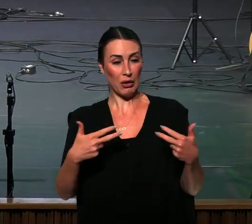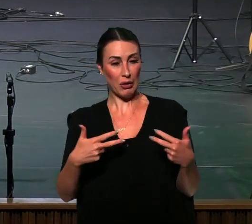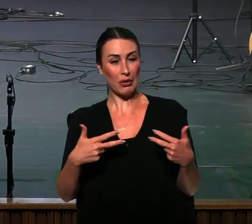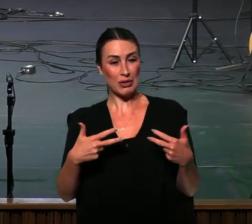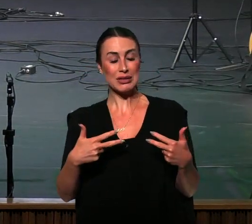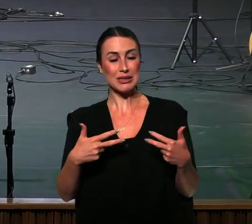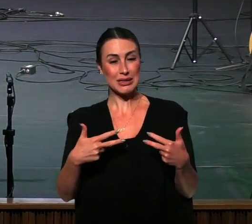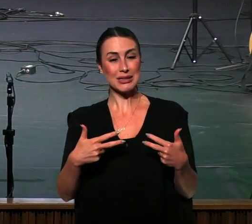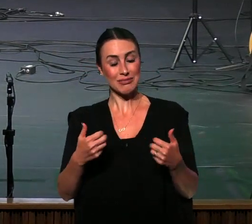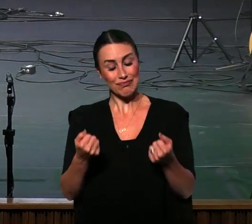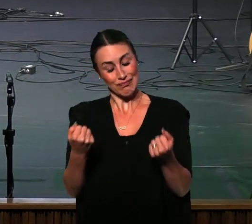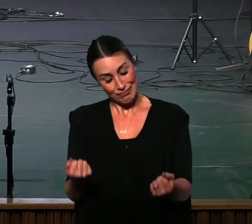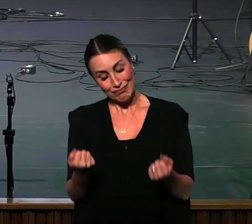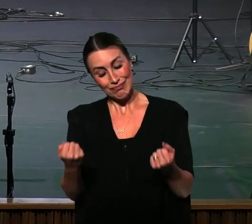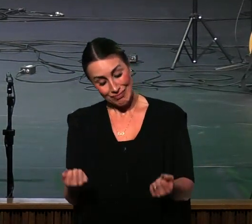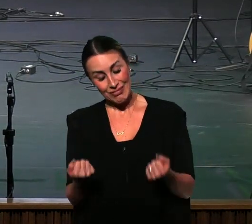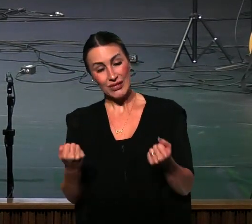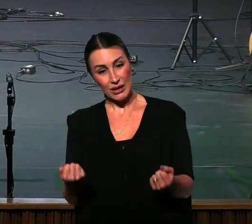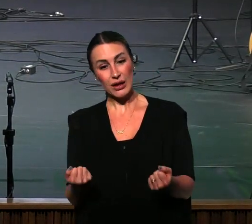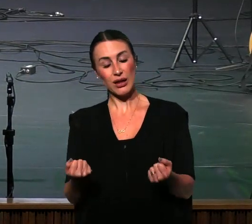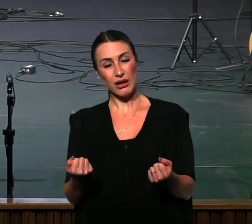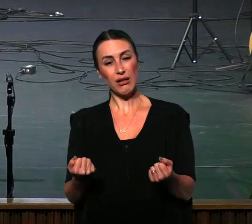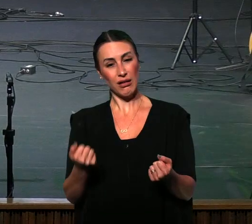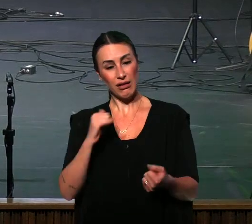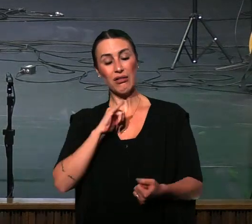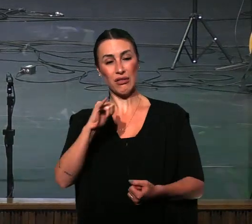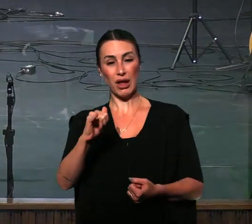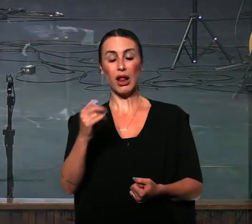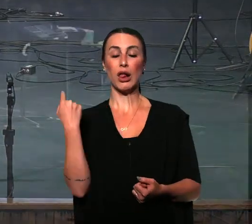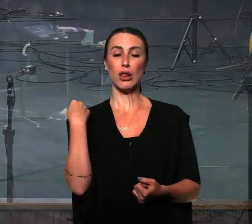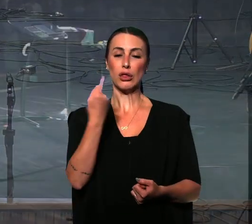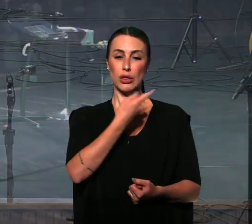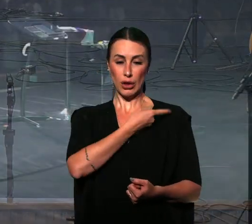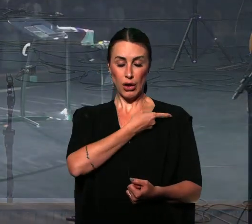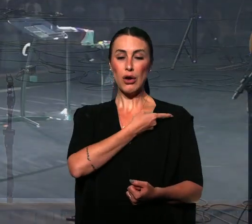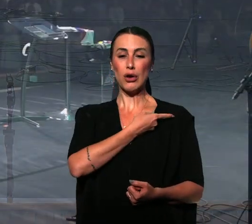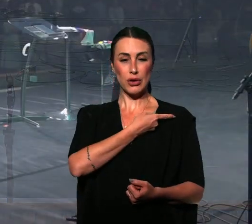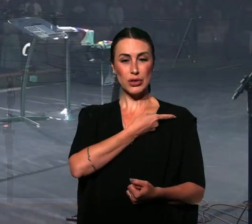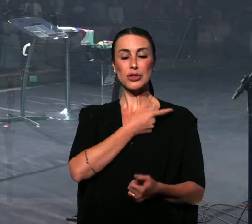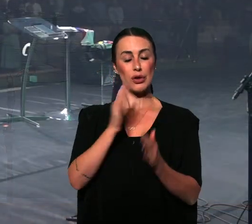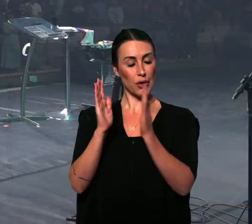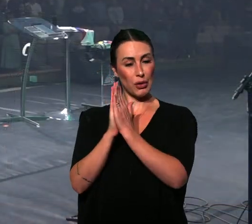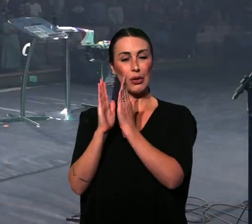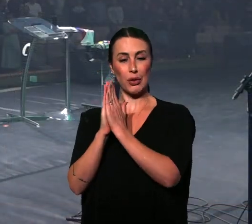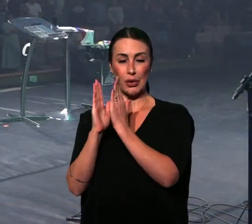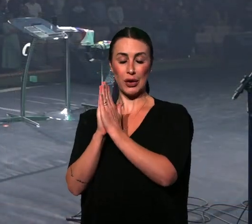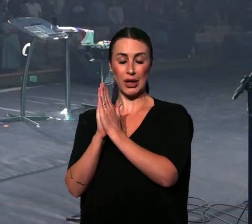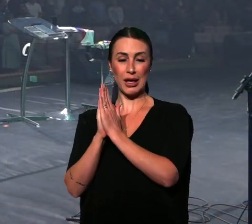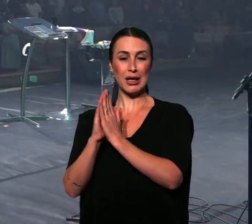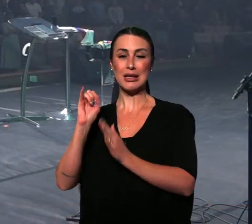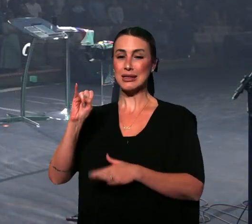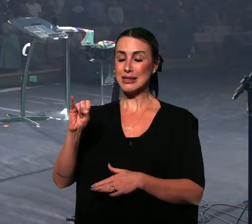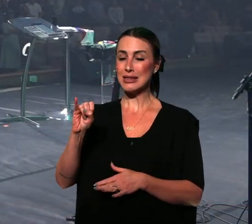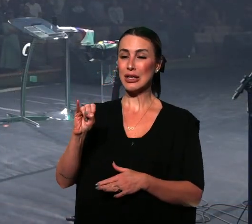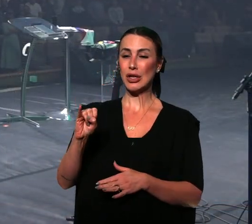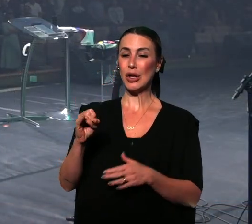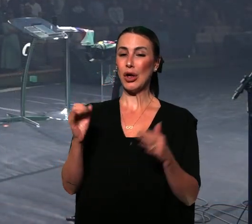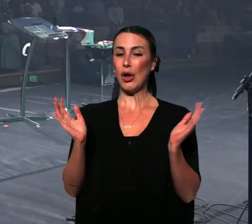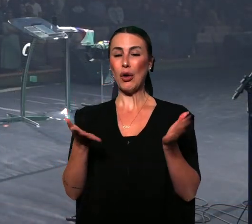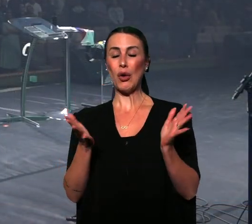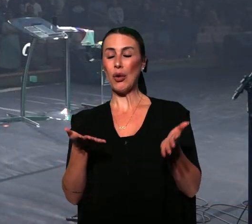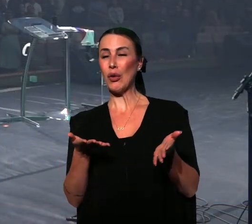aqui, ó. O pessoal vai chegar aqui já. Se tem coisas do teu passado que você quer hoje abrir para alguém orar com